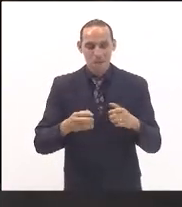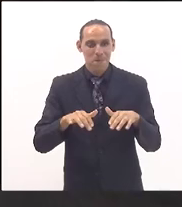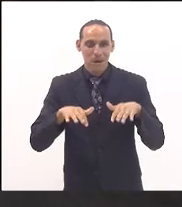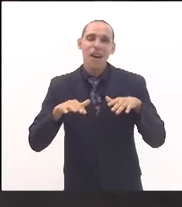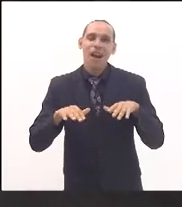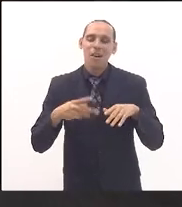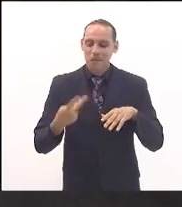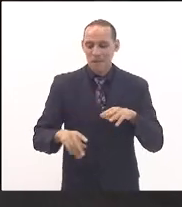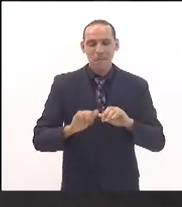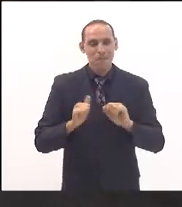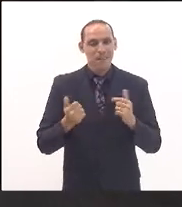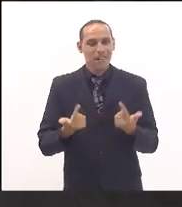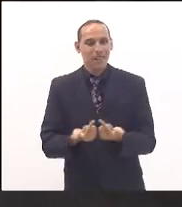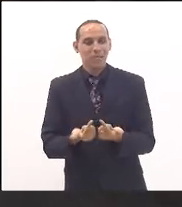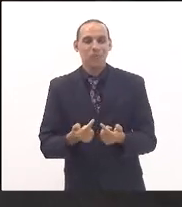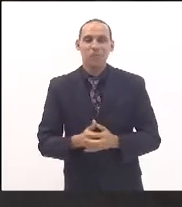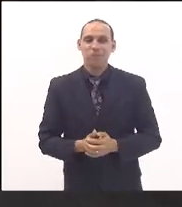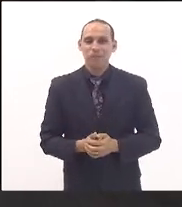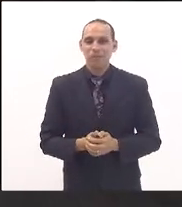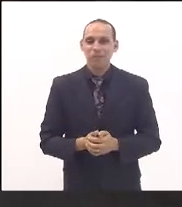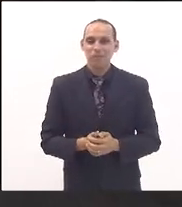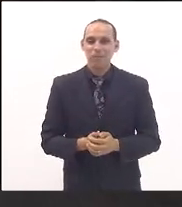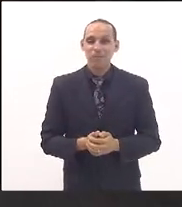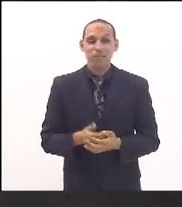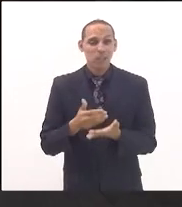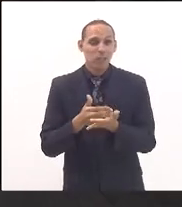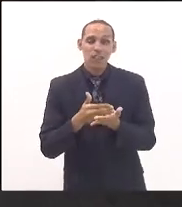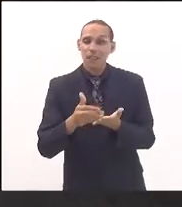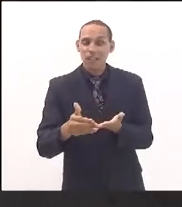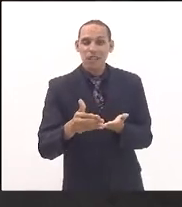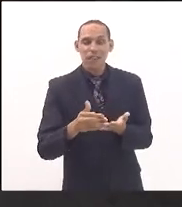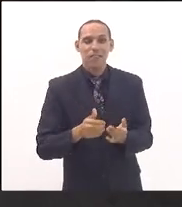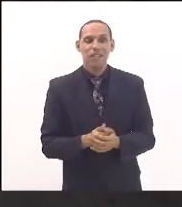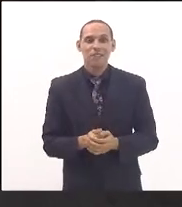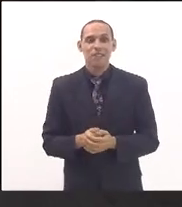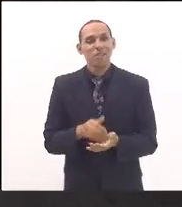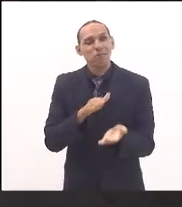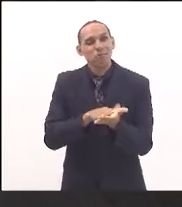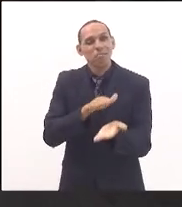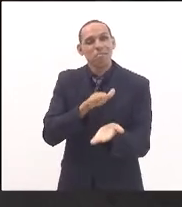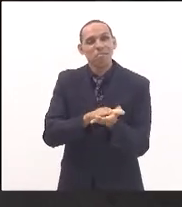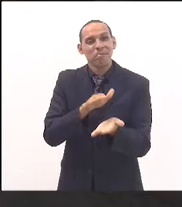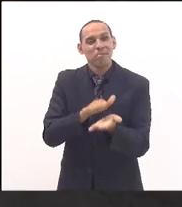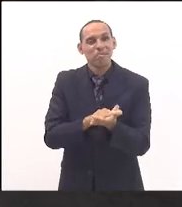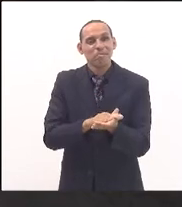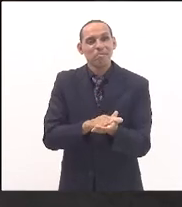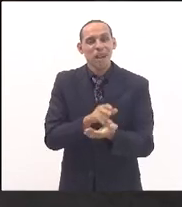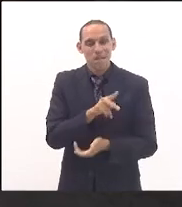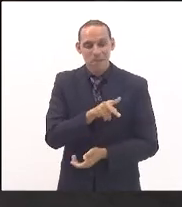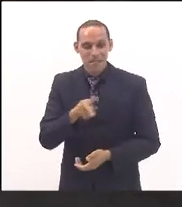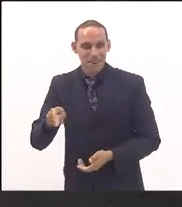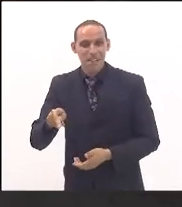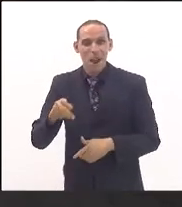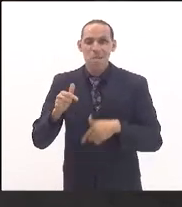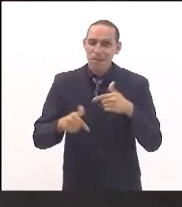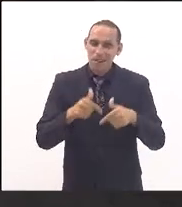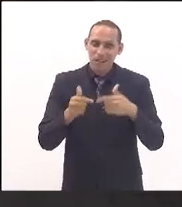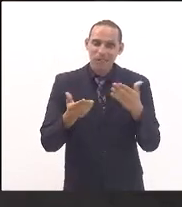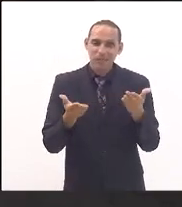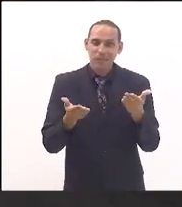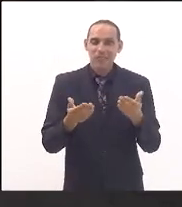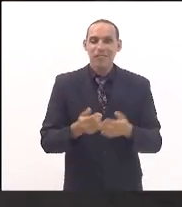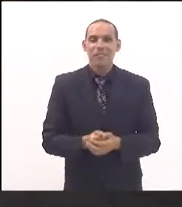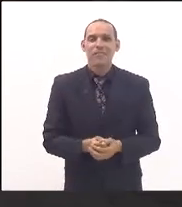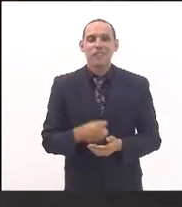da Assembleia Legislativa iniciar elogiando o presidente dos trabalhos